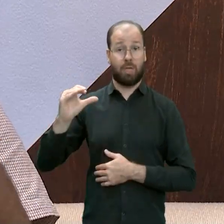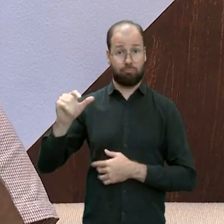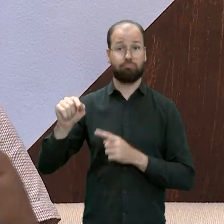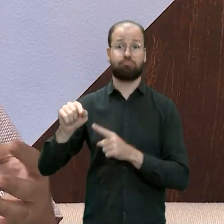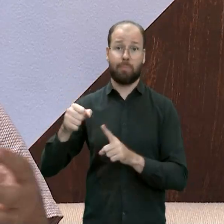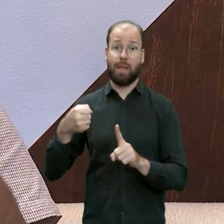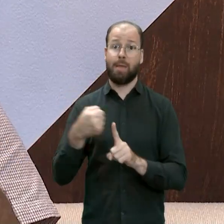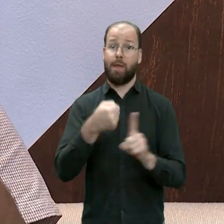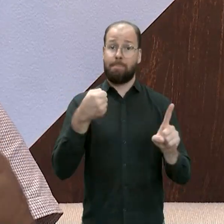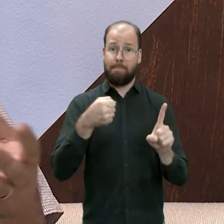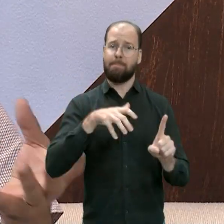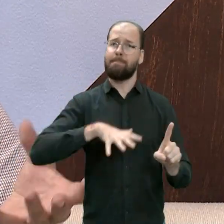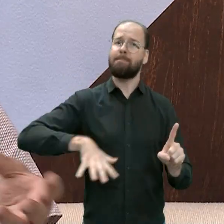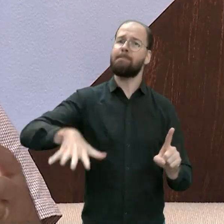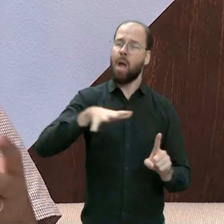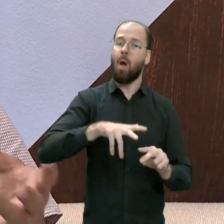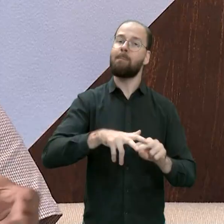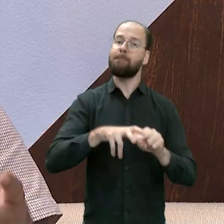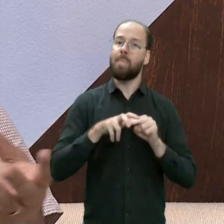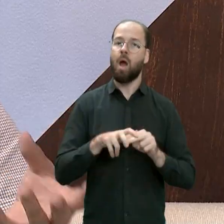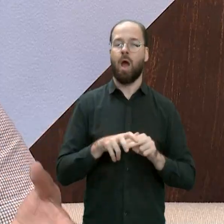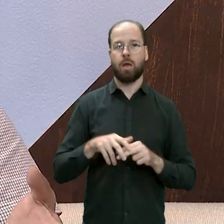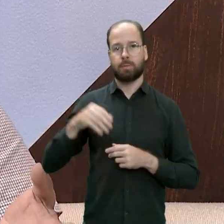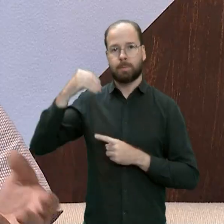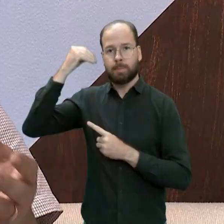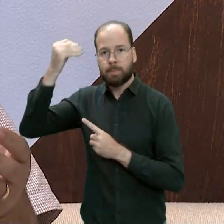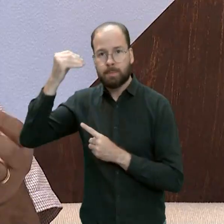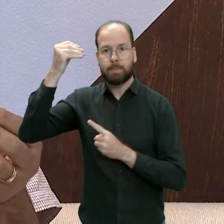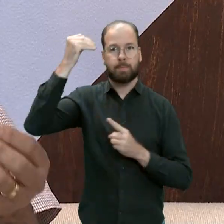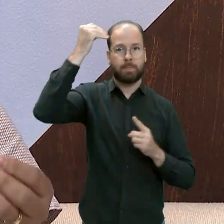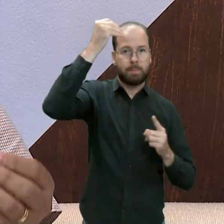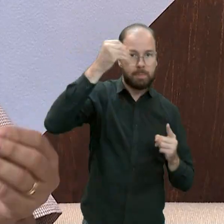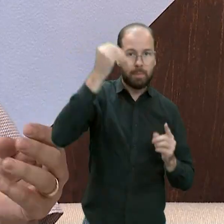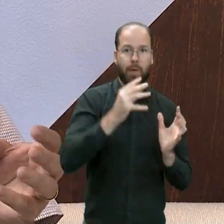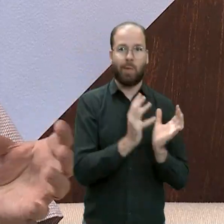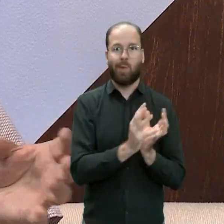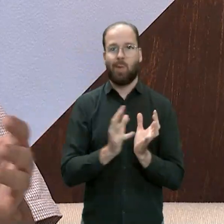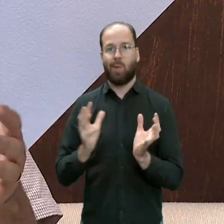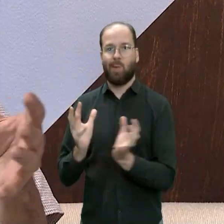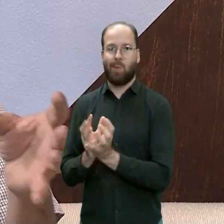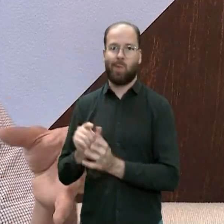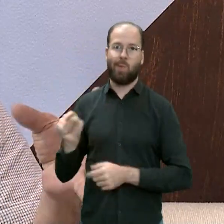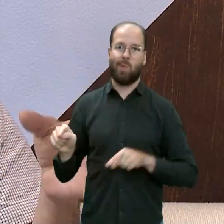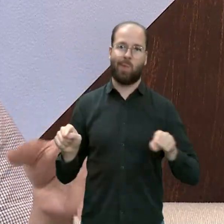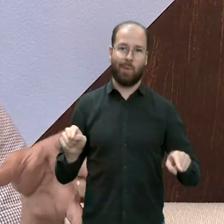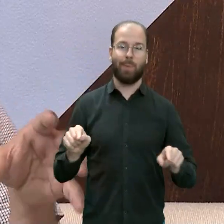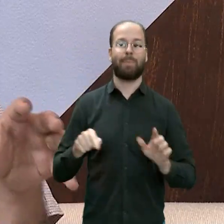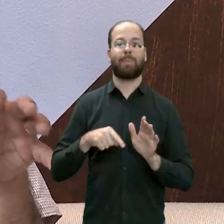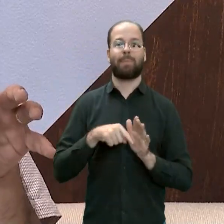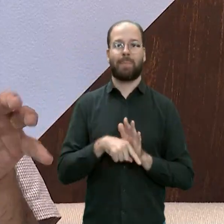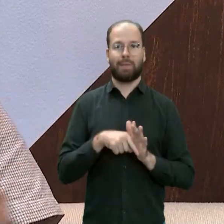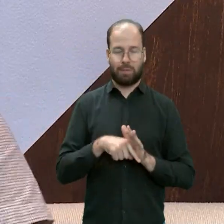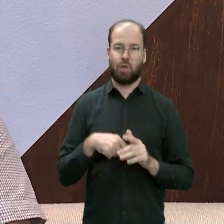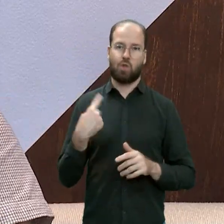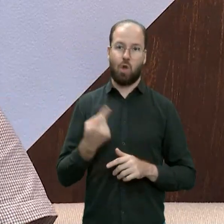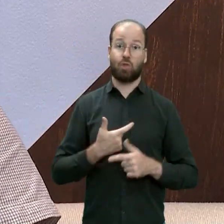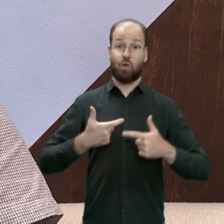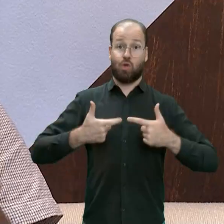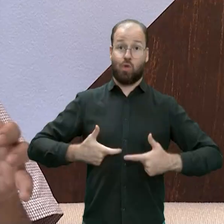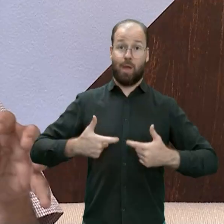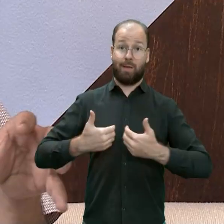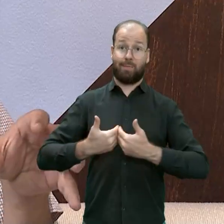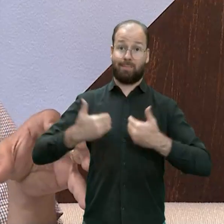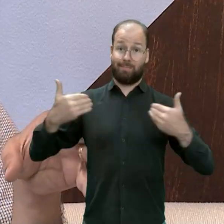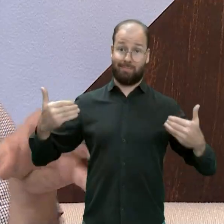partir da união das expertises dos dois grupos de pesquisa que, embora estejamos em diferentes